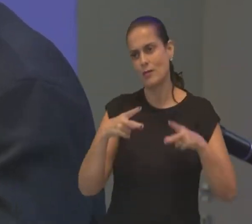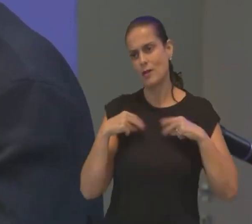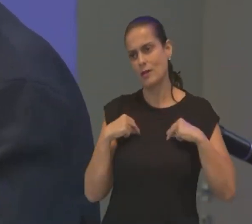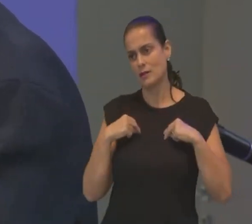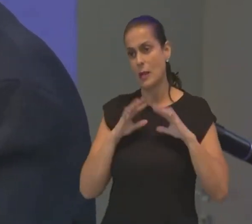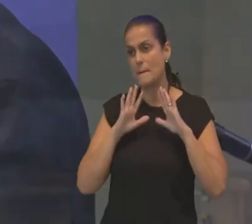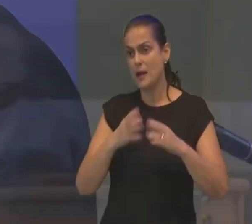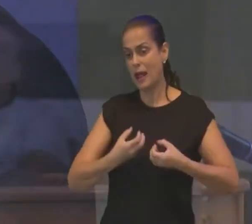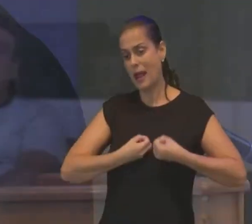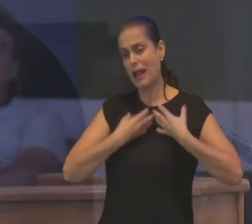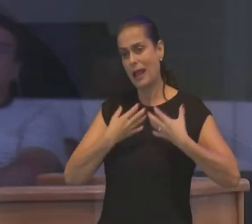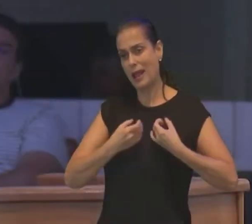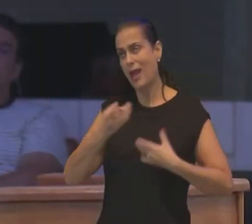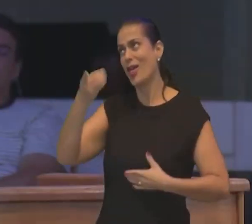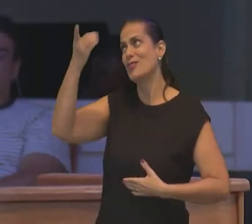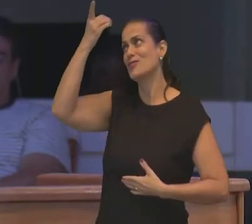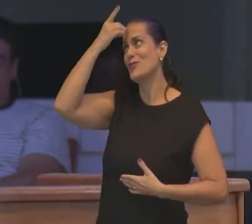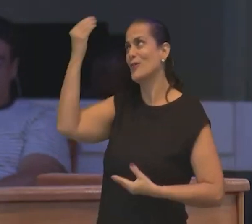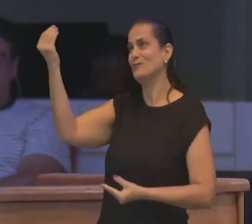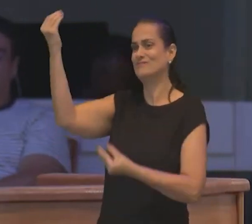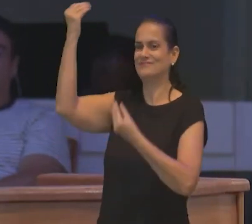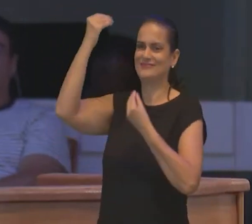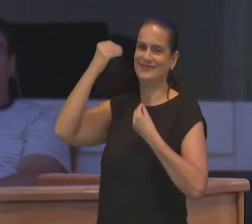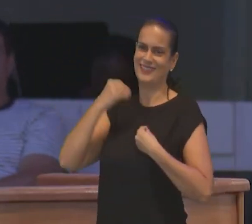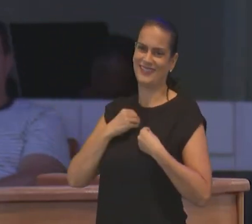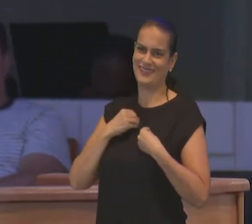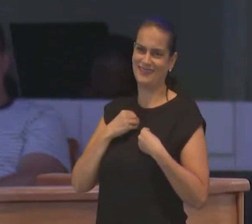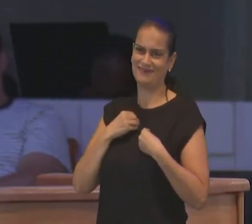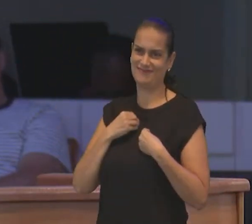é dom de Deus.